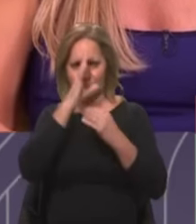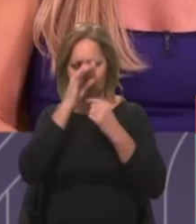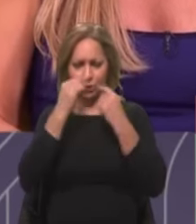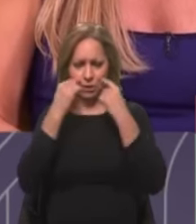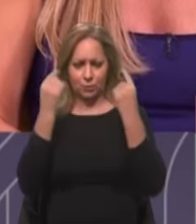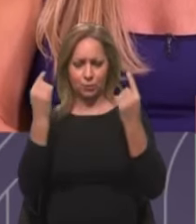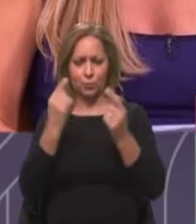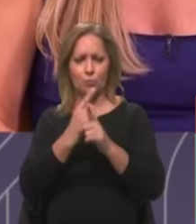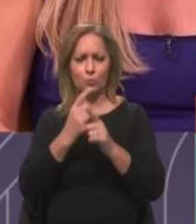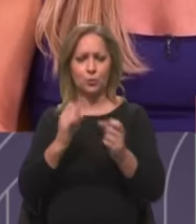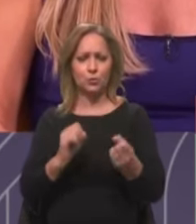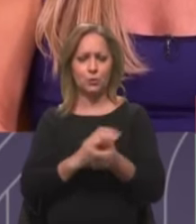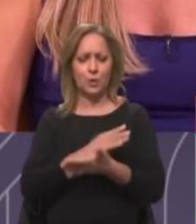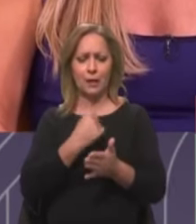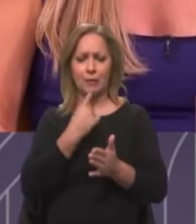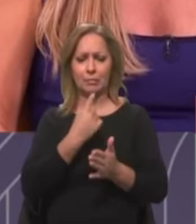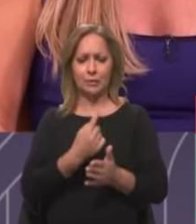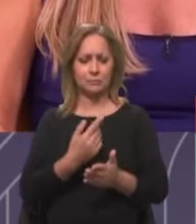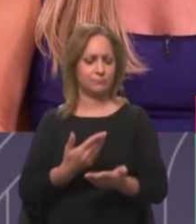que dão conta.